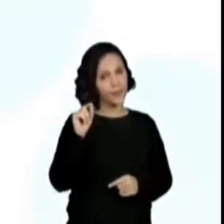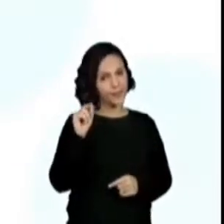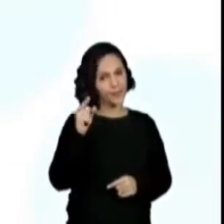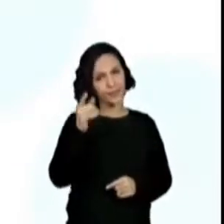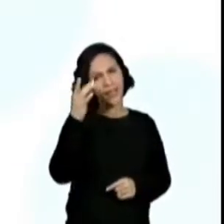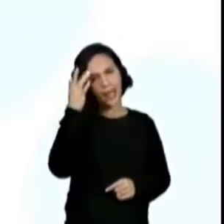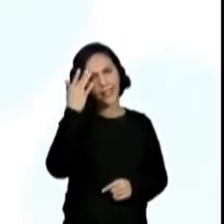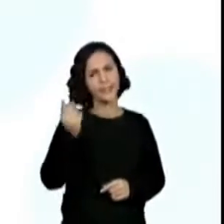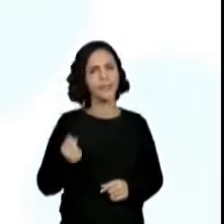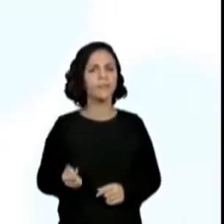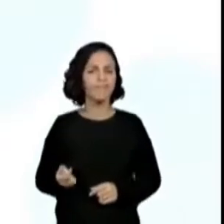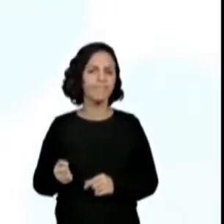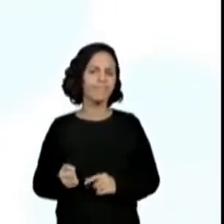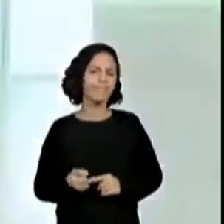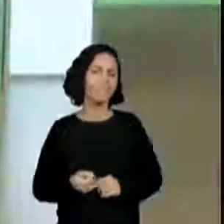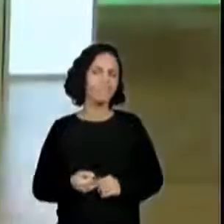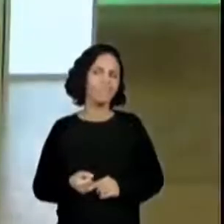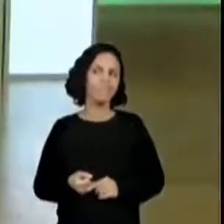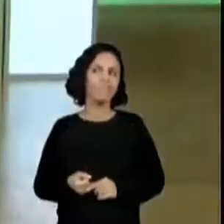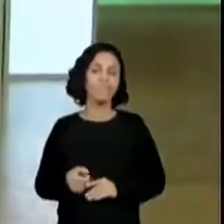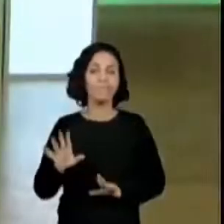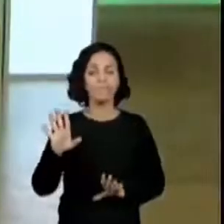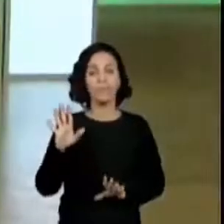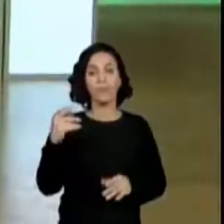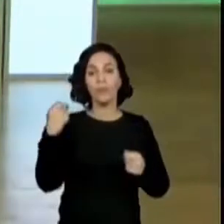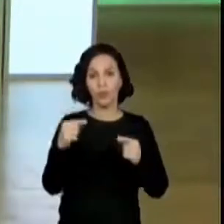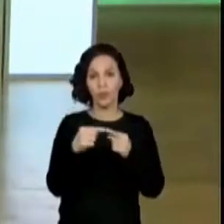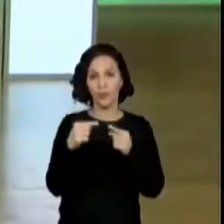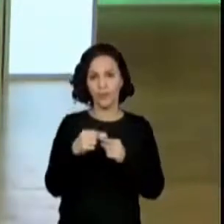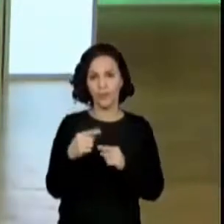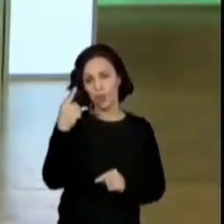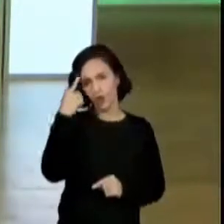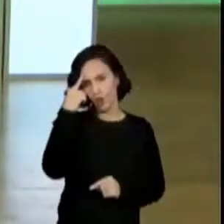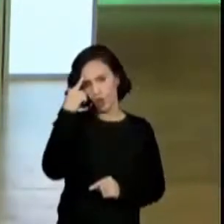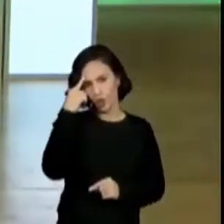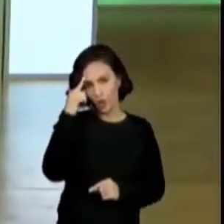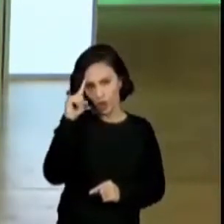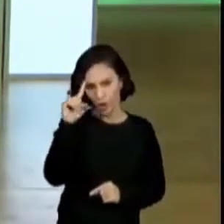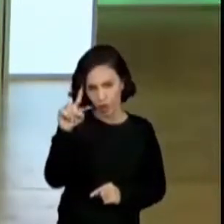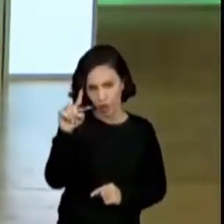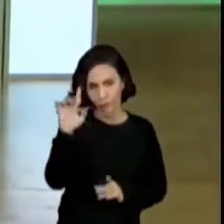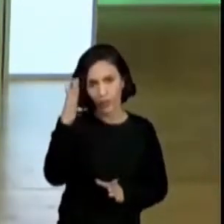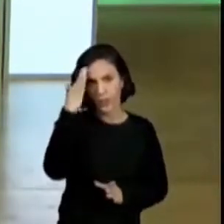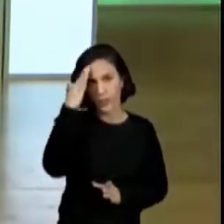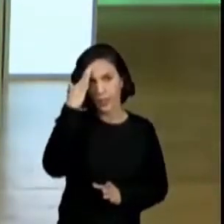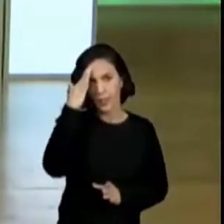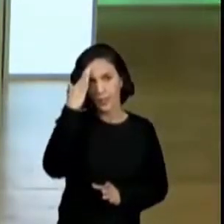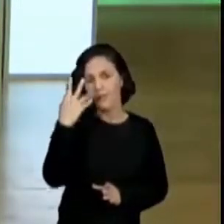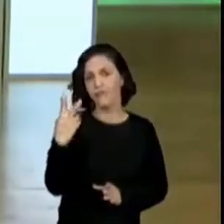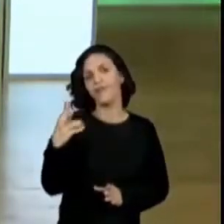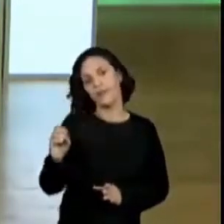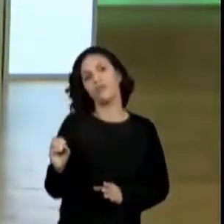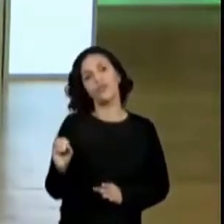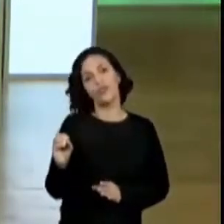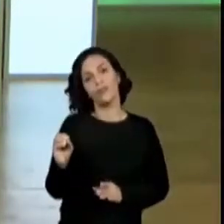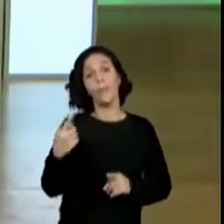o que você acha? O dia do aniversário dele. A gente já sabia. Já sabe.